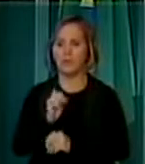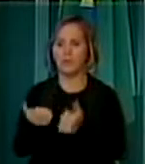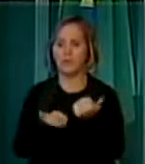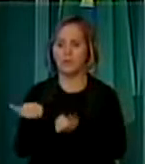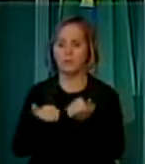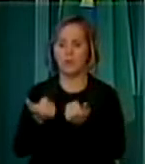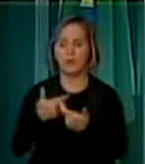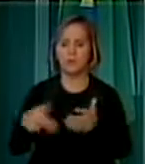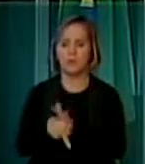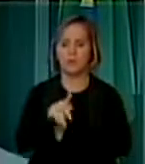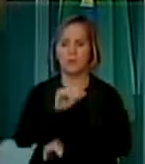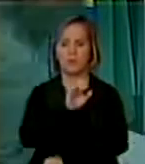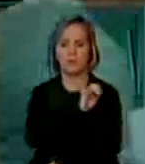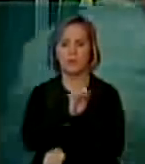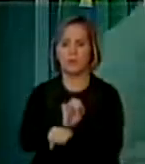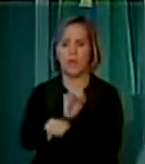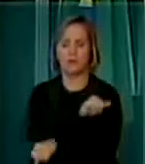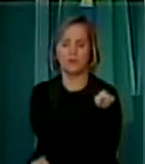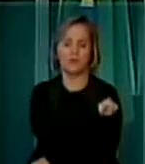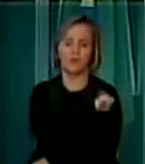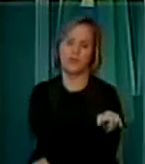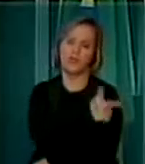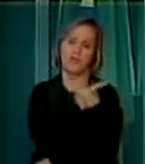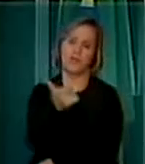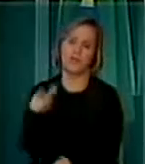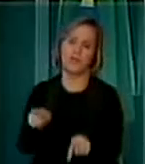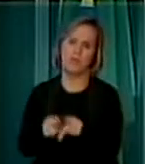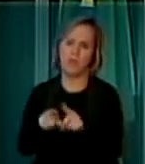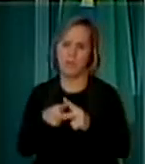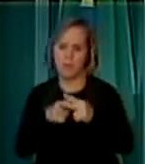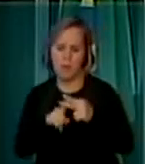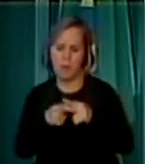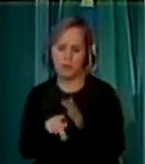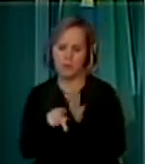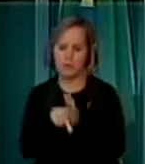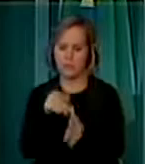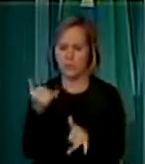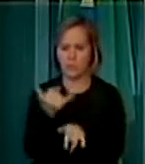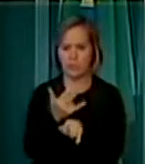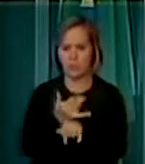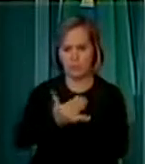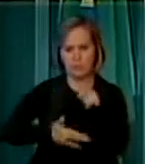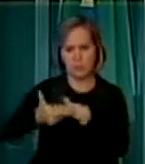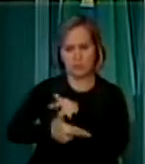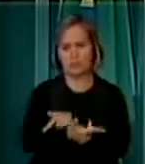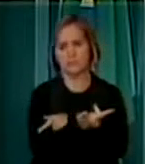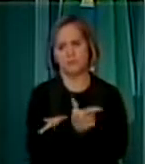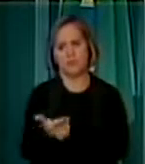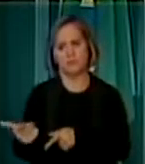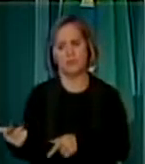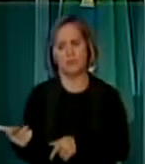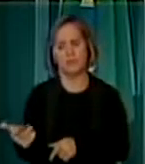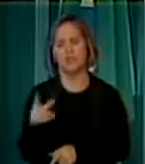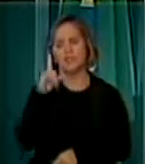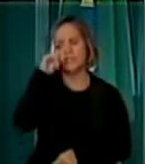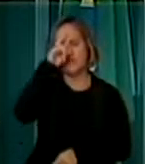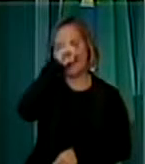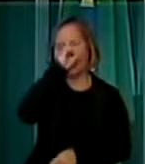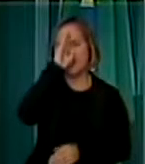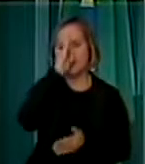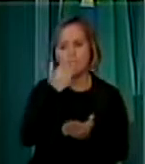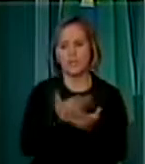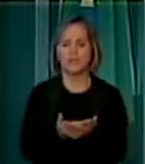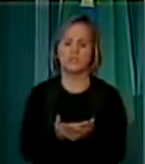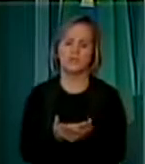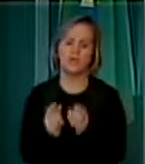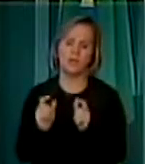Rio de Janeiro, nem mesmo quanto à manutenção da frota. É difícil acreditar que, apesar de todo